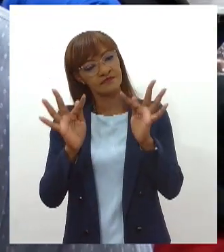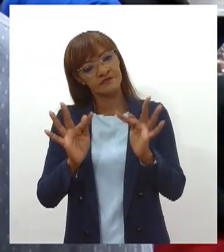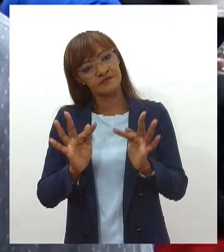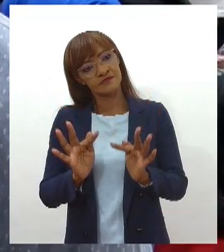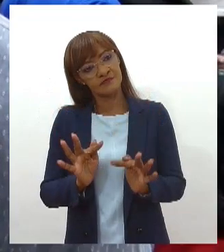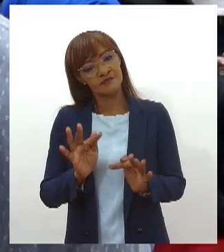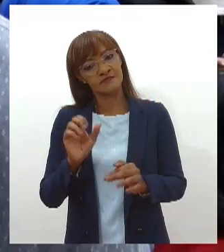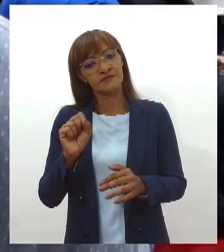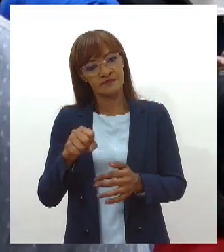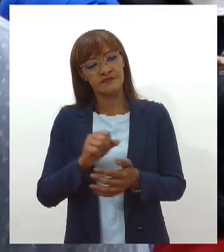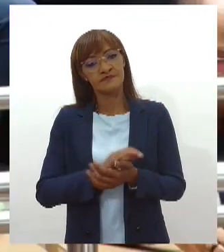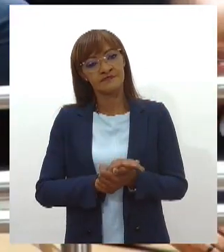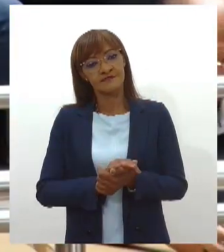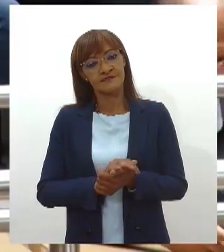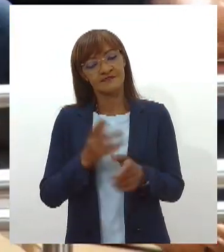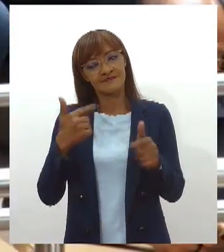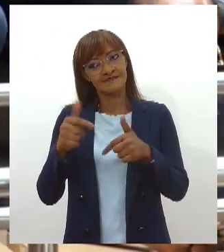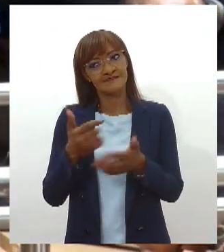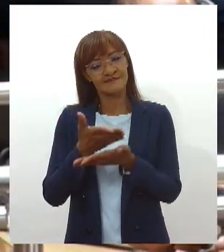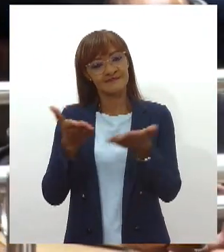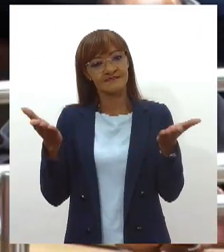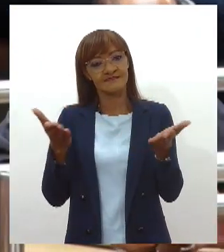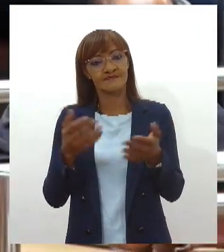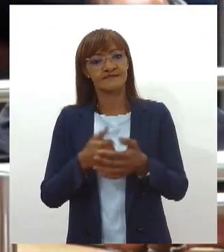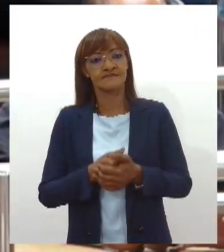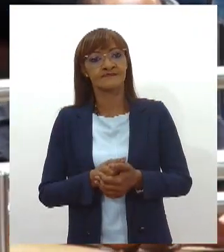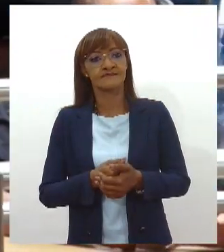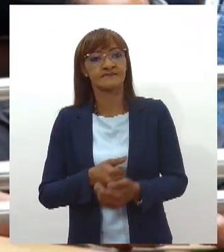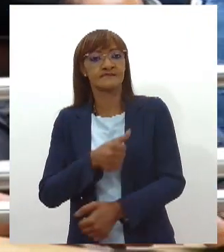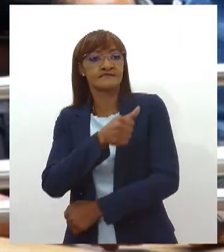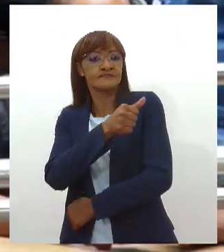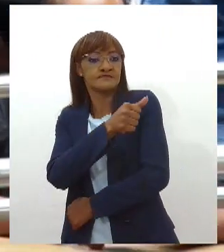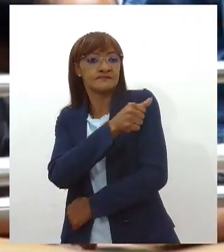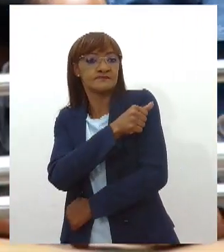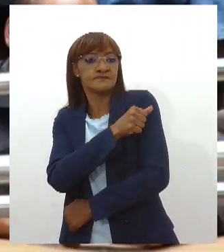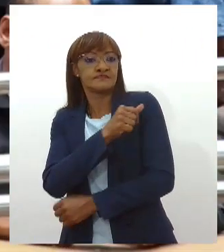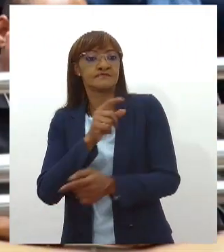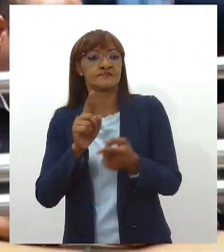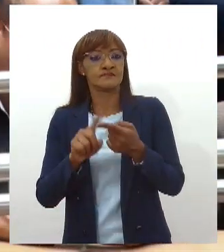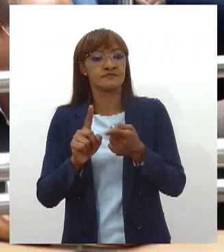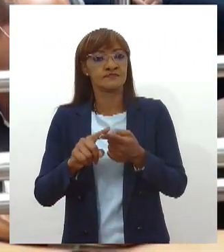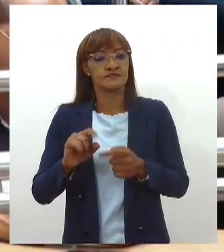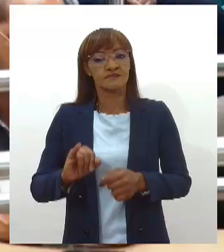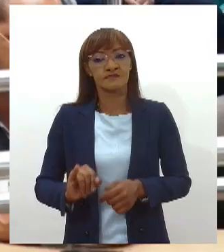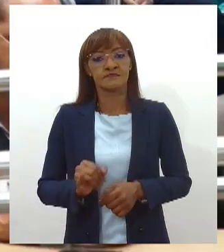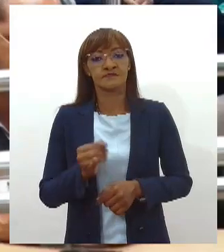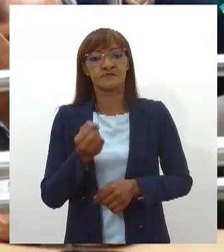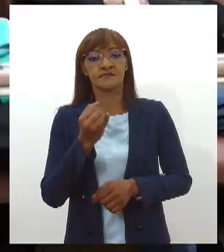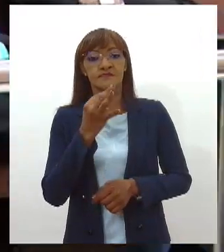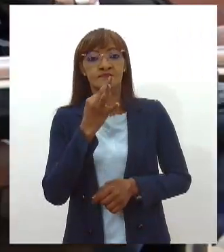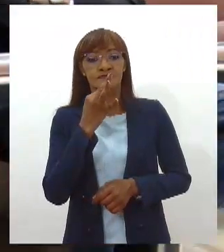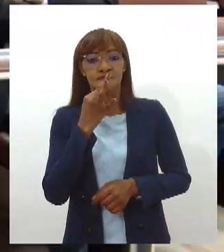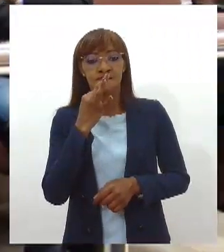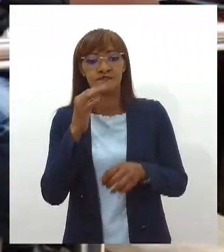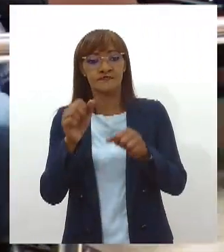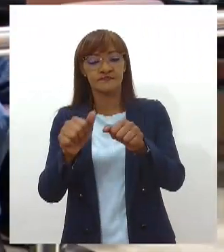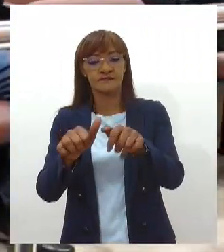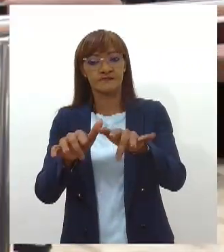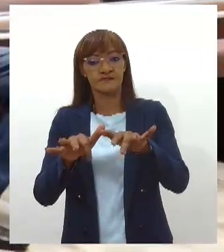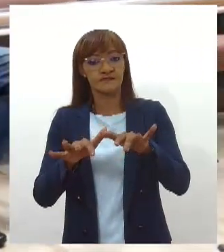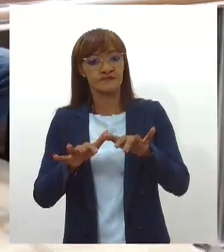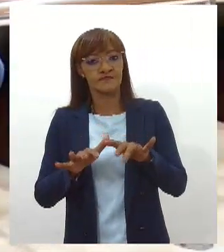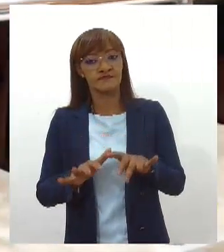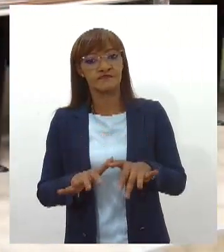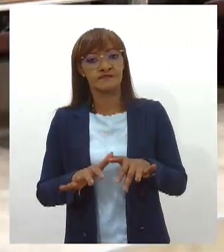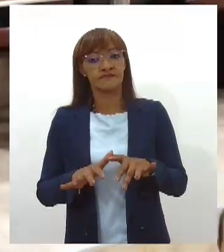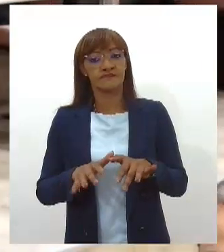esse trabalho e oferecer isso à sociedade. Os estudantes também aproveitaram para conhecer o plenário da ELESE, onde